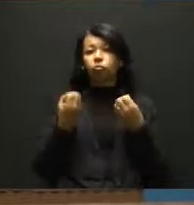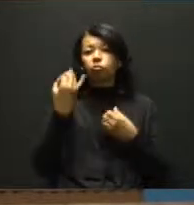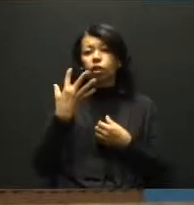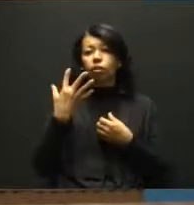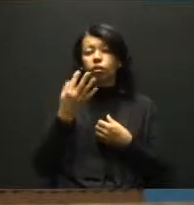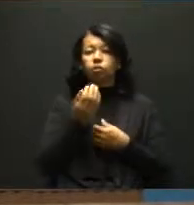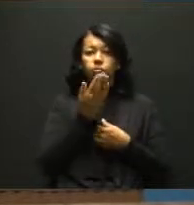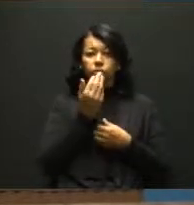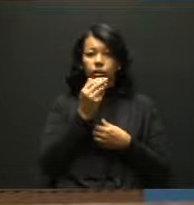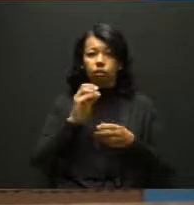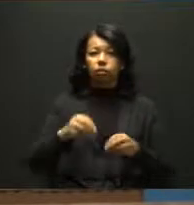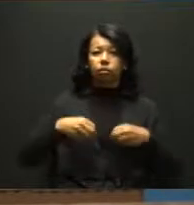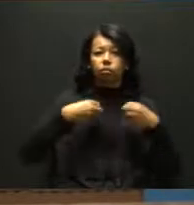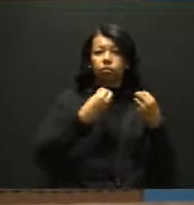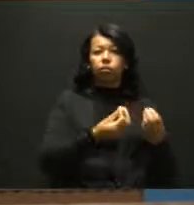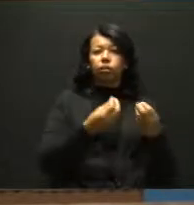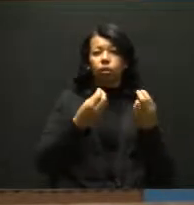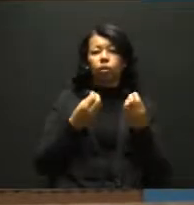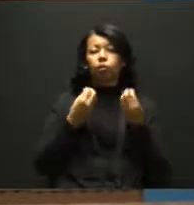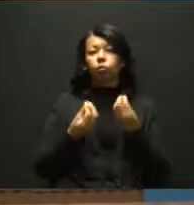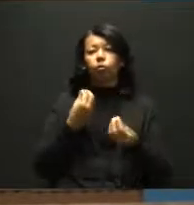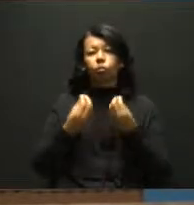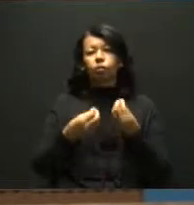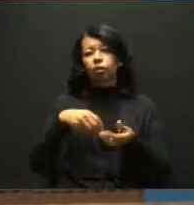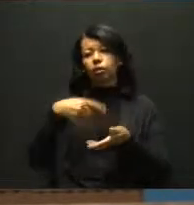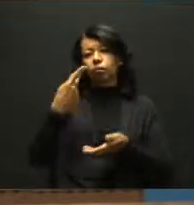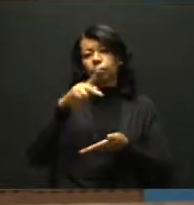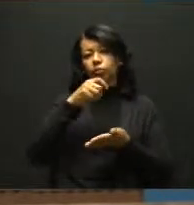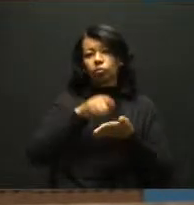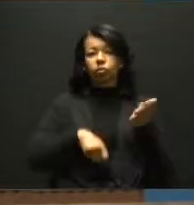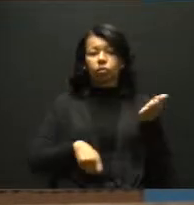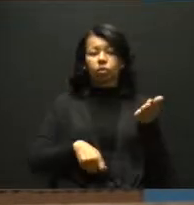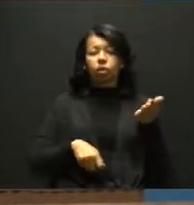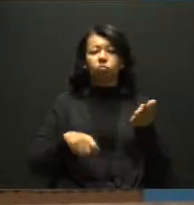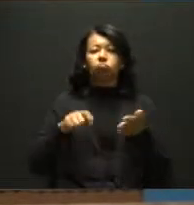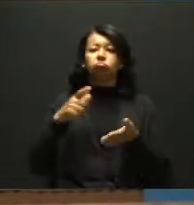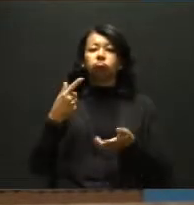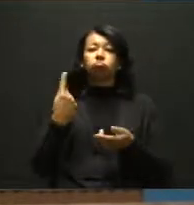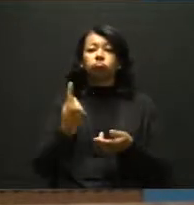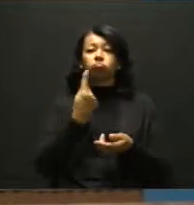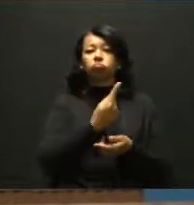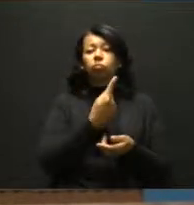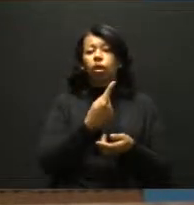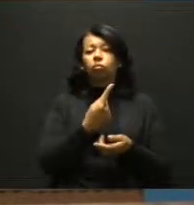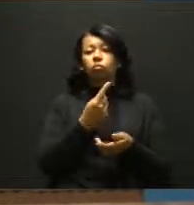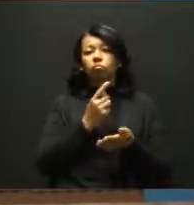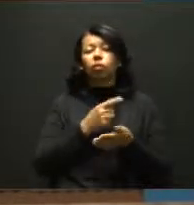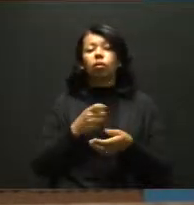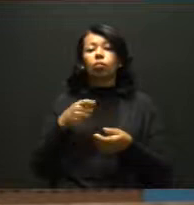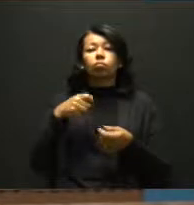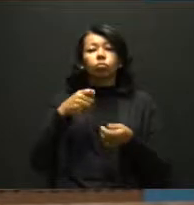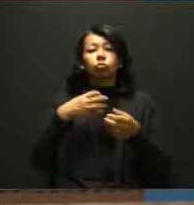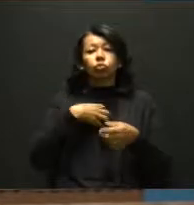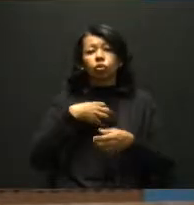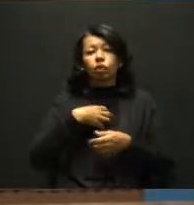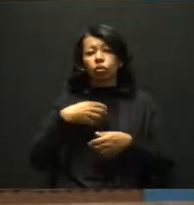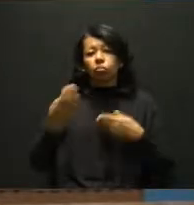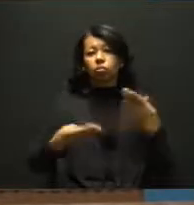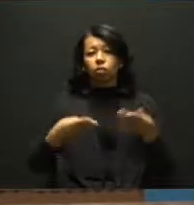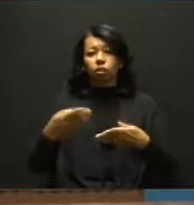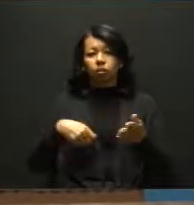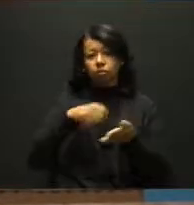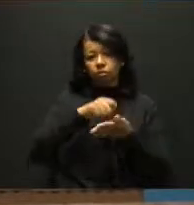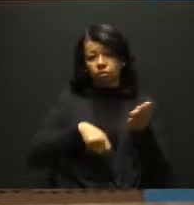seriam distribuídas e como seria através deste contrato o custo individualizado ea forma de aferição de serviço contratados já que a publicação